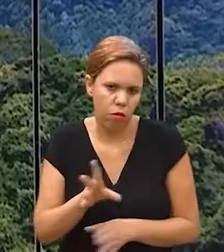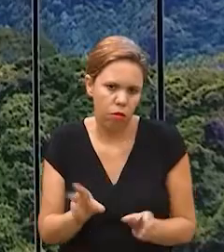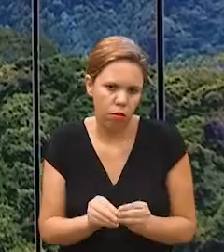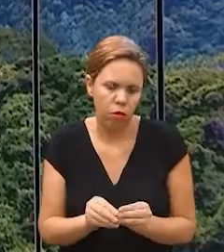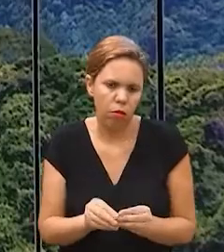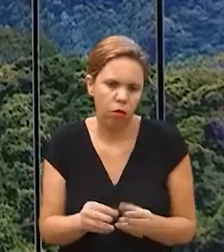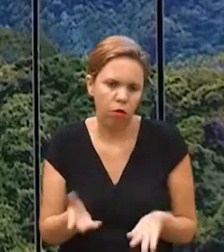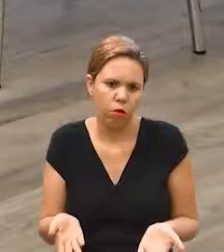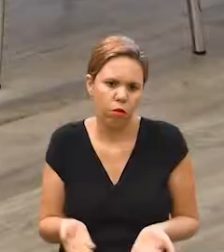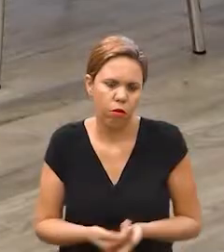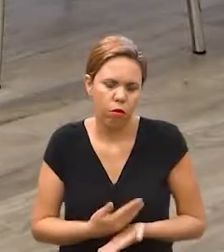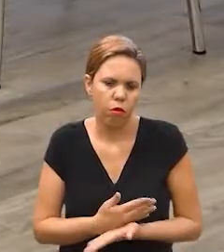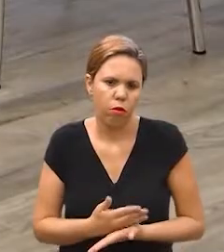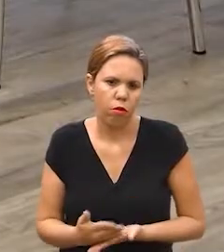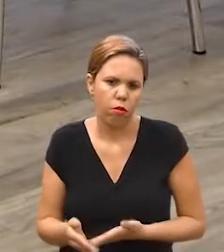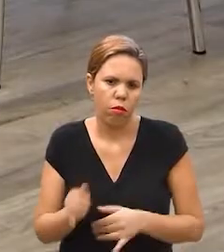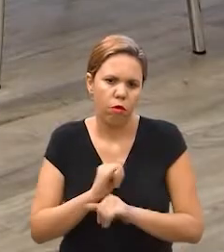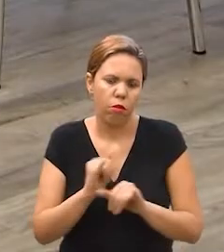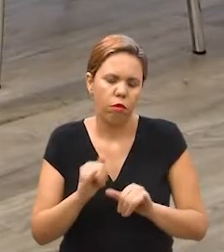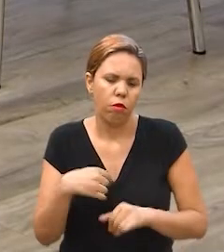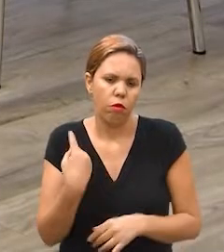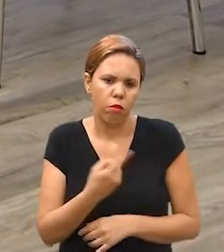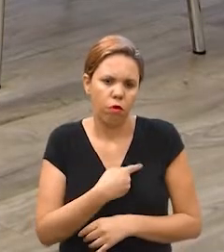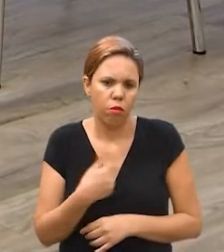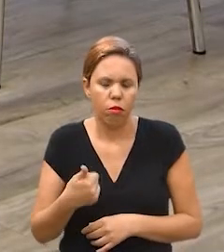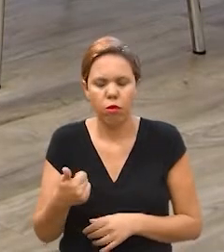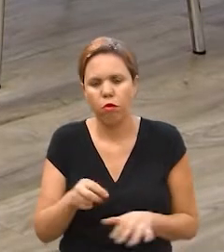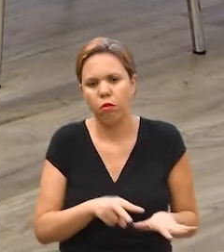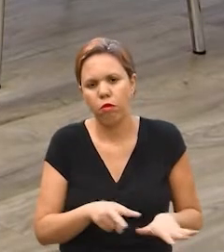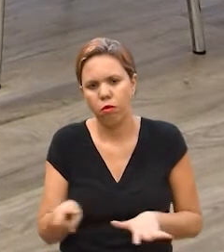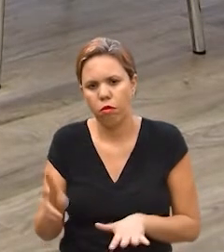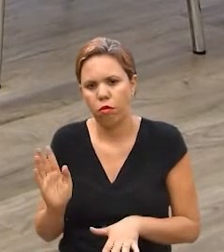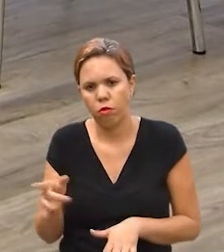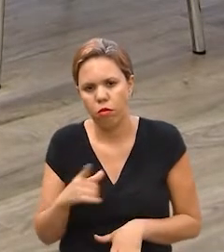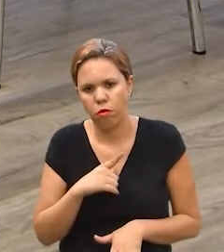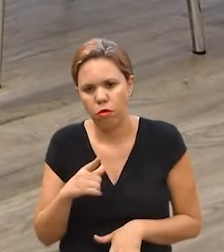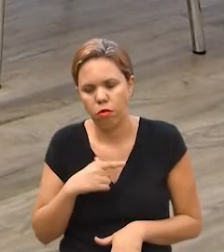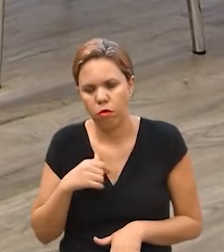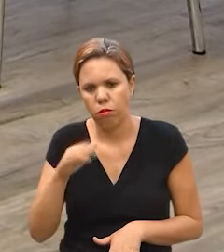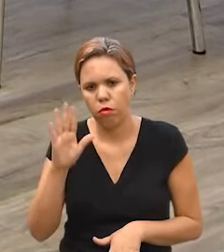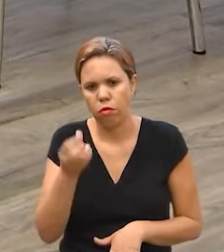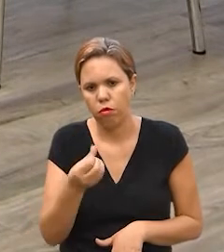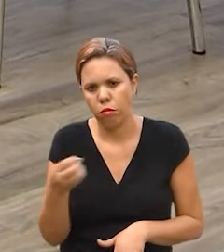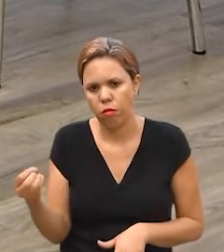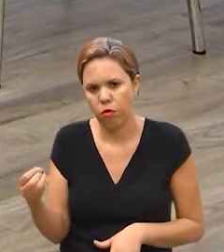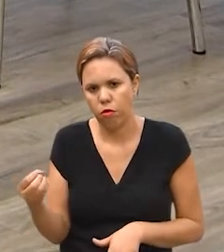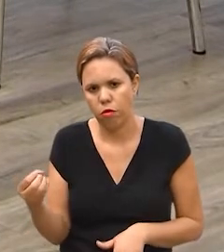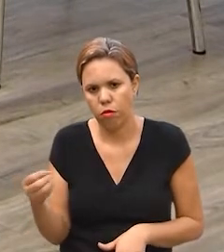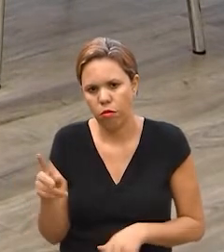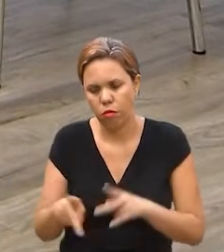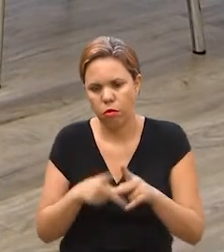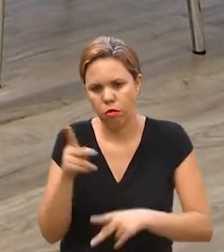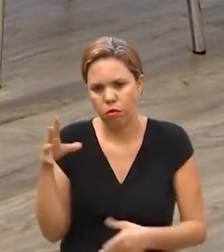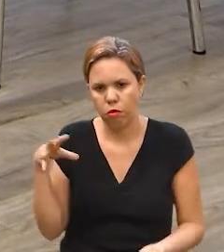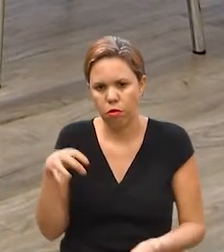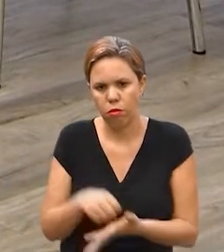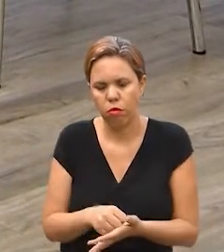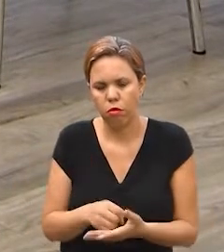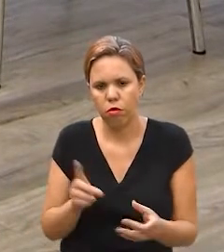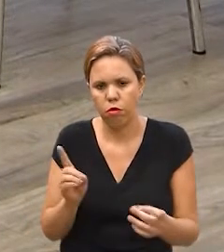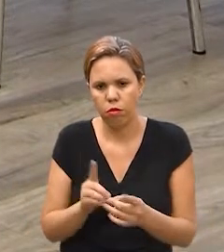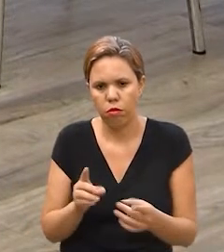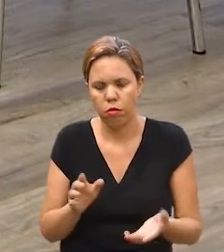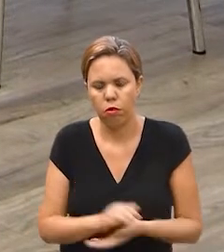para finalizar, no início da campanha, nós estamos na primeira semana, nós já tivemos mais de 60 pessoas que